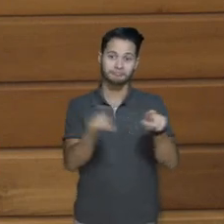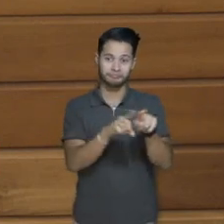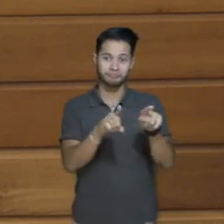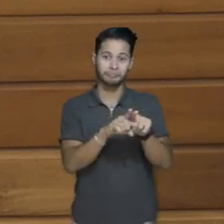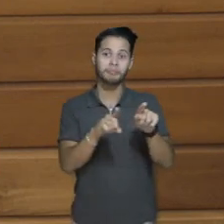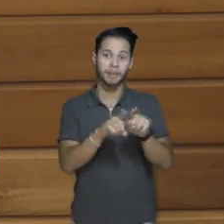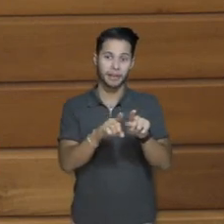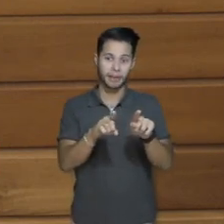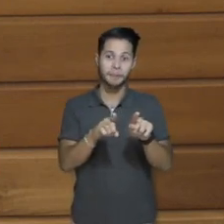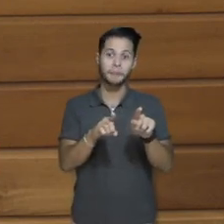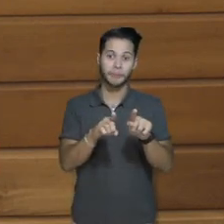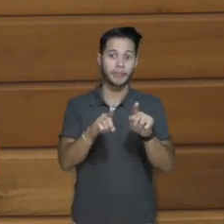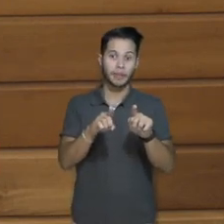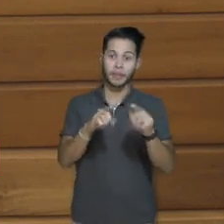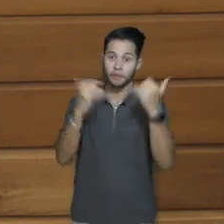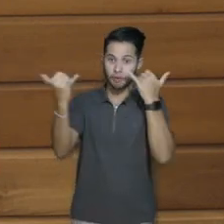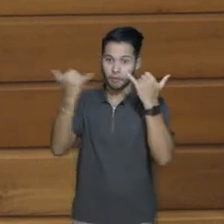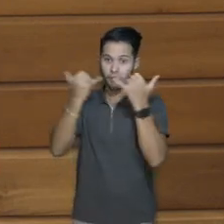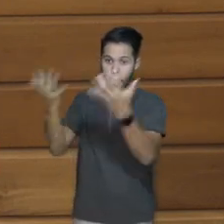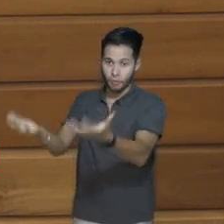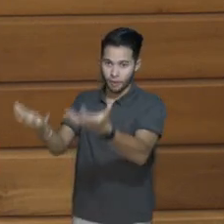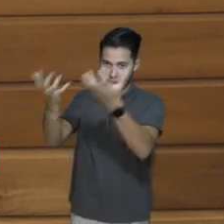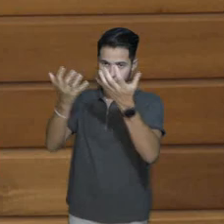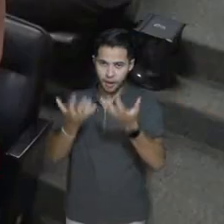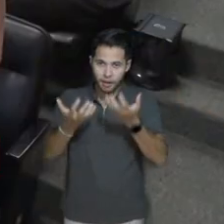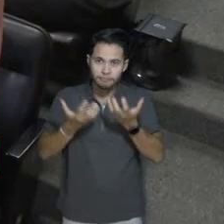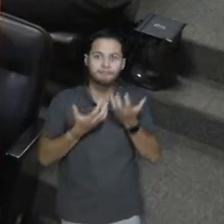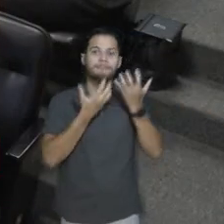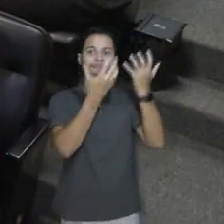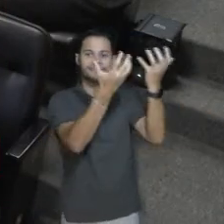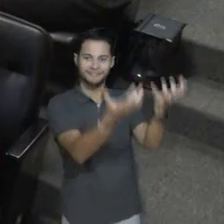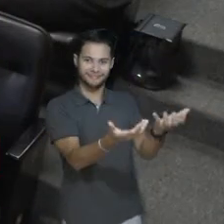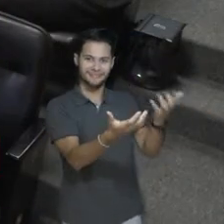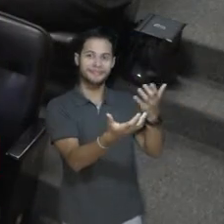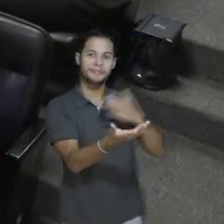minha universidade algum conhecimento e alguma linha de pensamento diferente